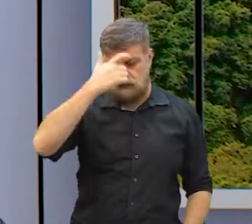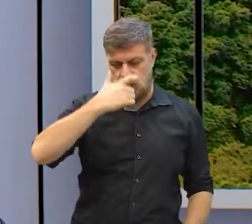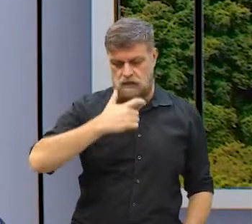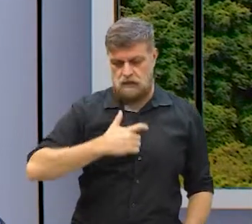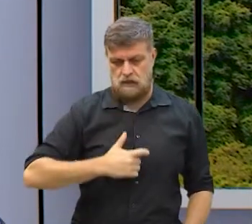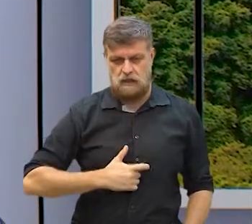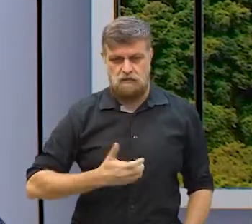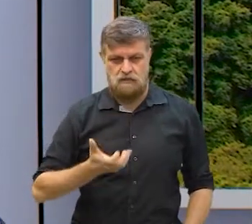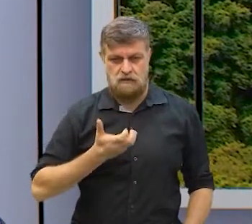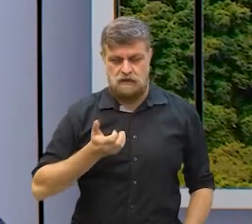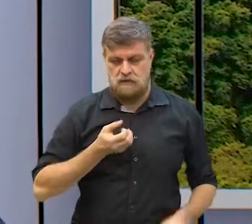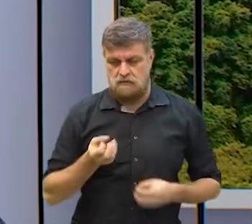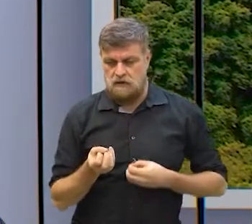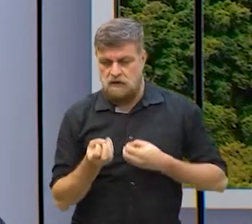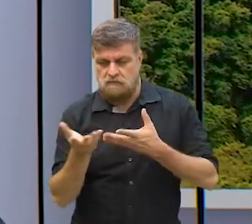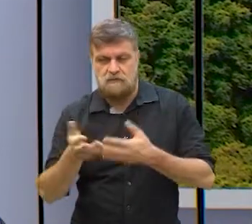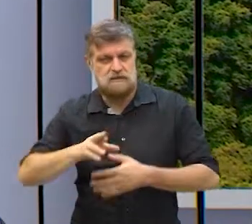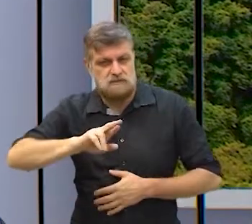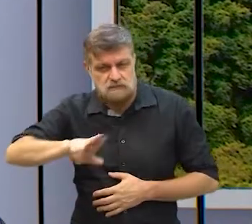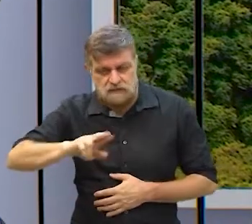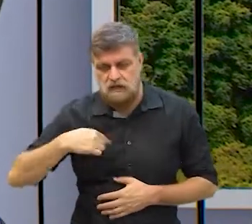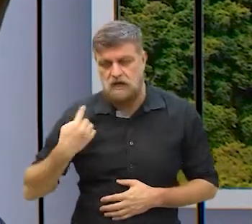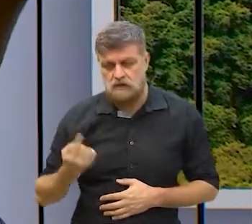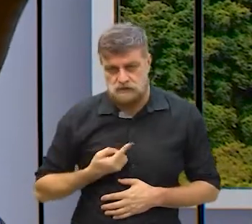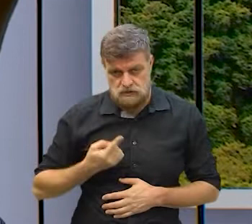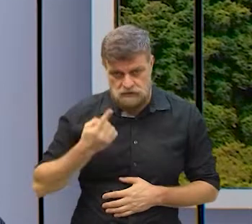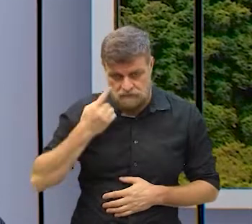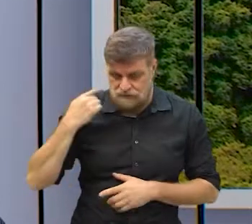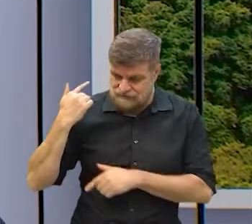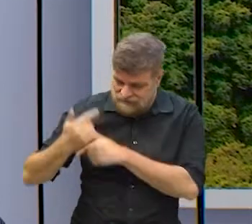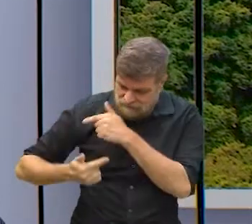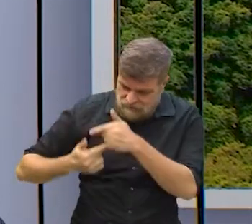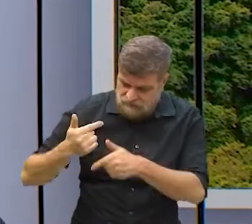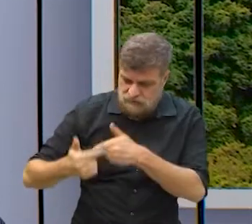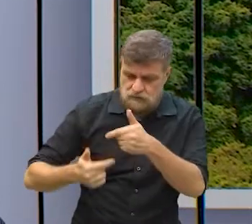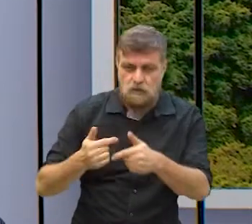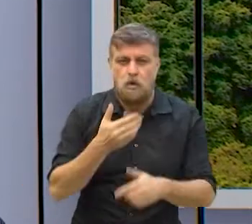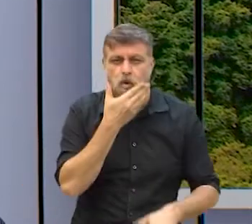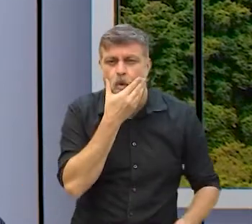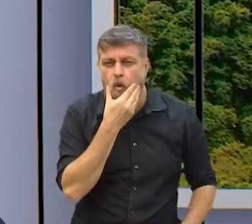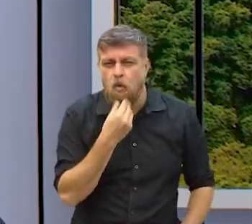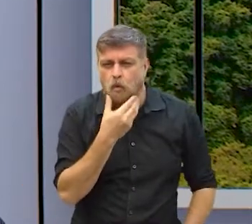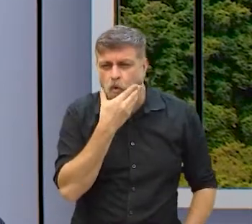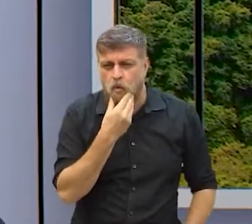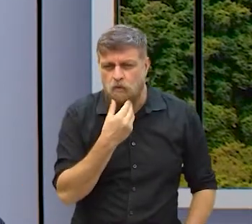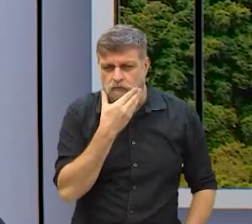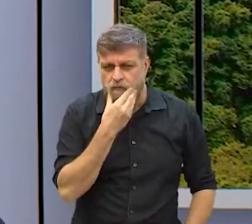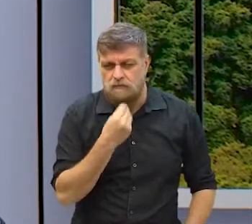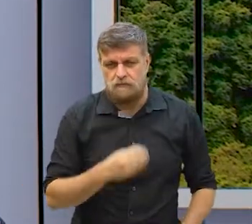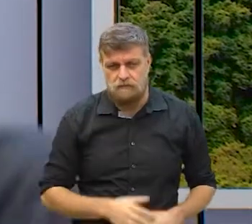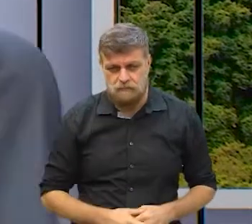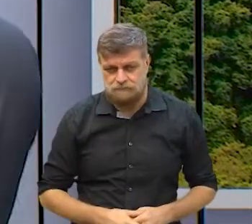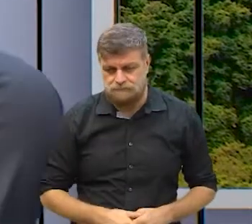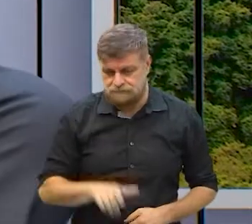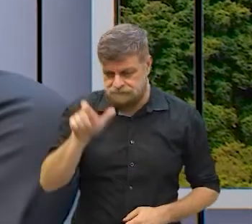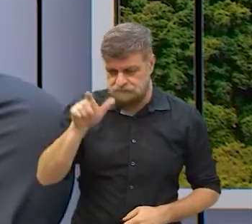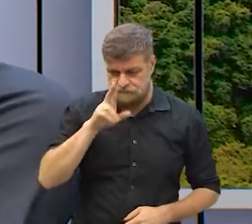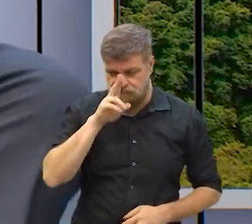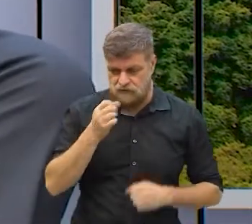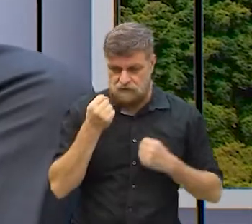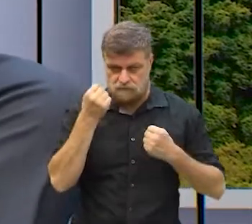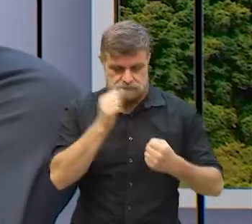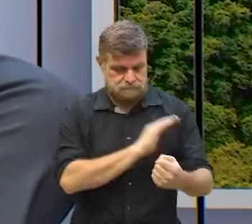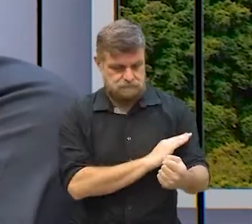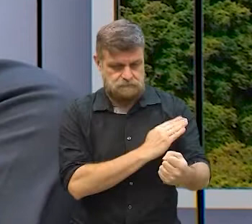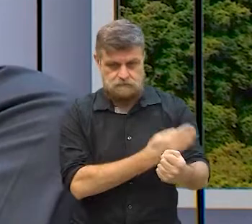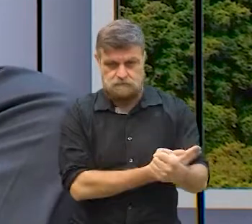que eu venha trazer uma informação diferente do que a gente vem trabalhando. O homem, né, como homem, ele é